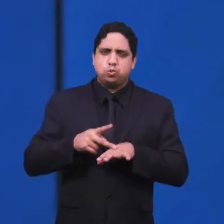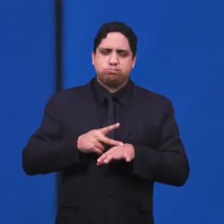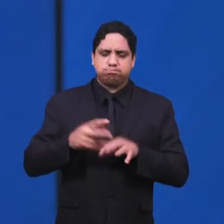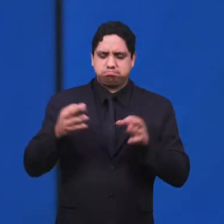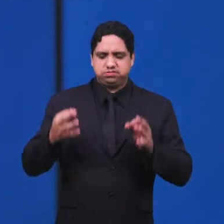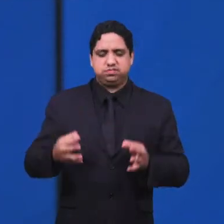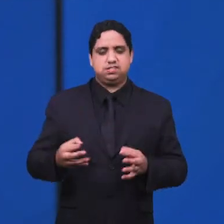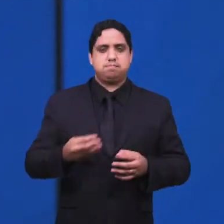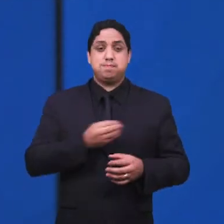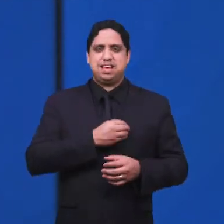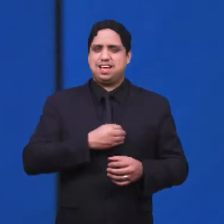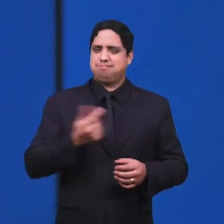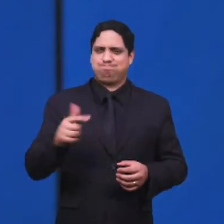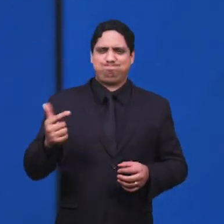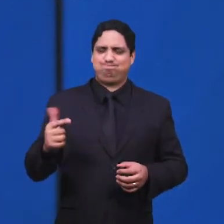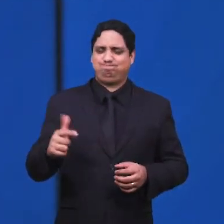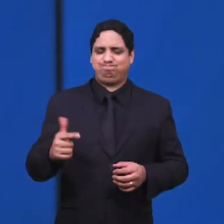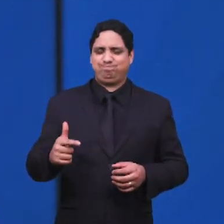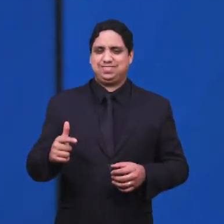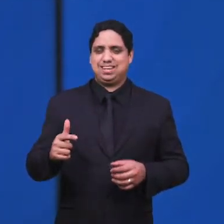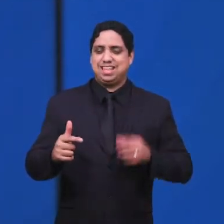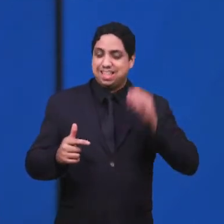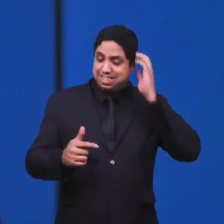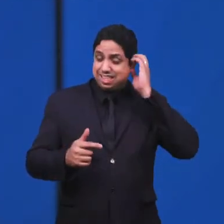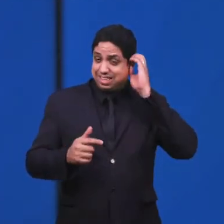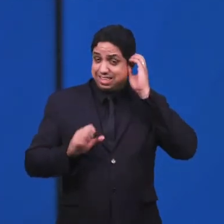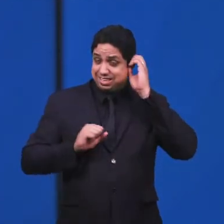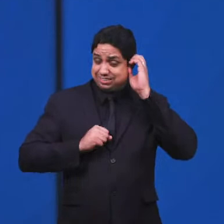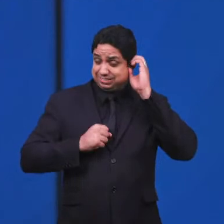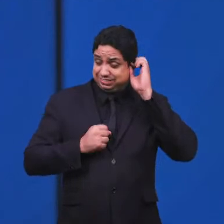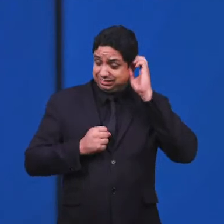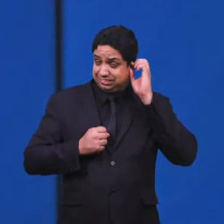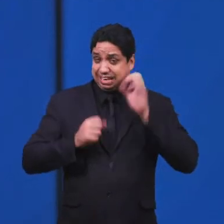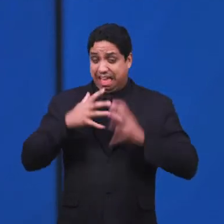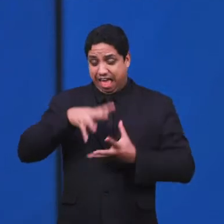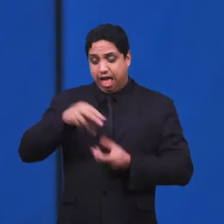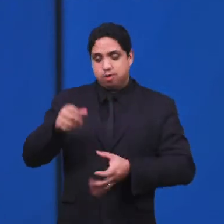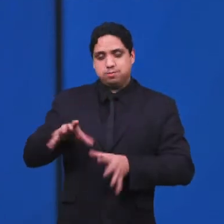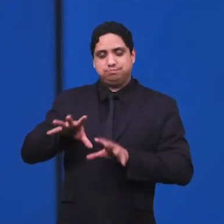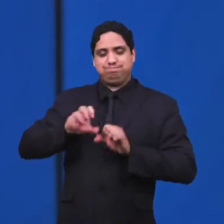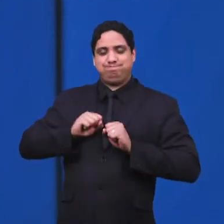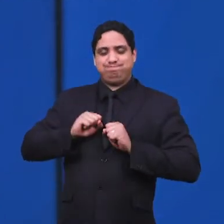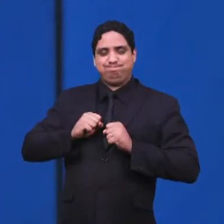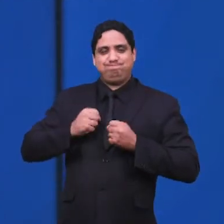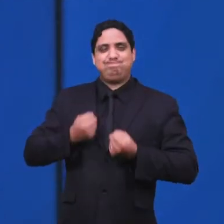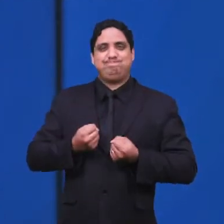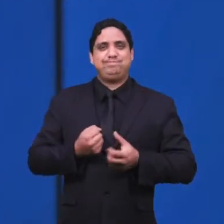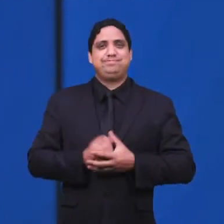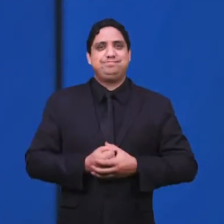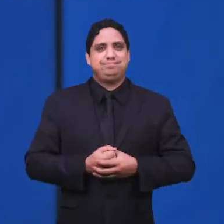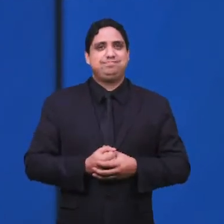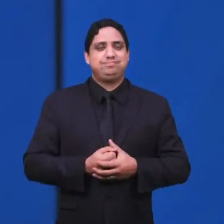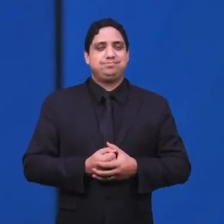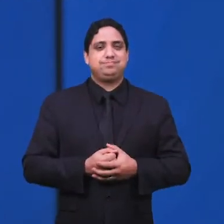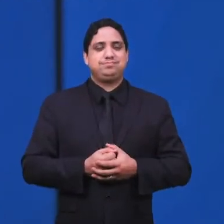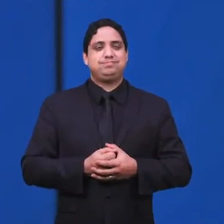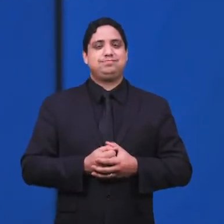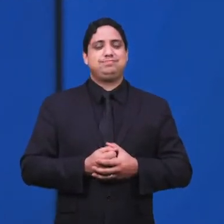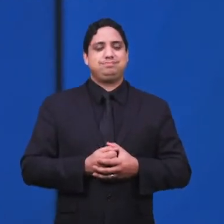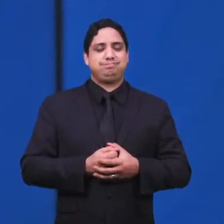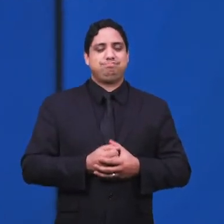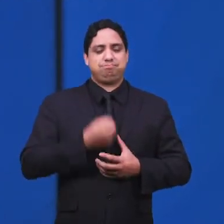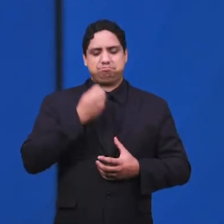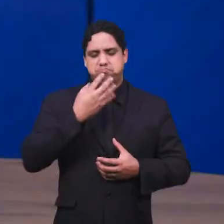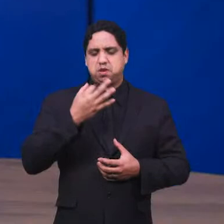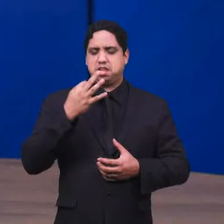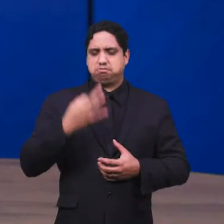isto está incrustado, ou seja, isso é inerente a eles, faz parte do Senhor Jesus, essa parte aí, esse aspecto aí, muito bem colocado